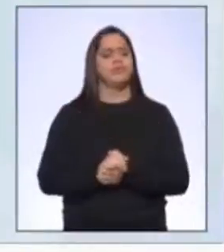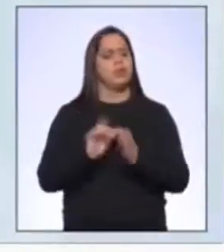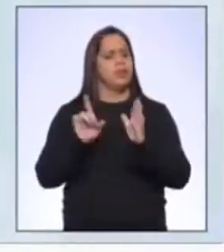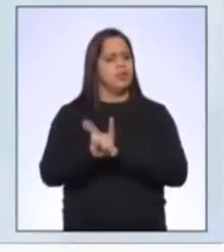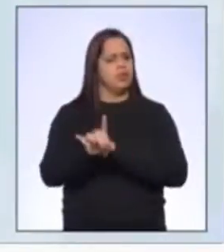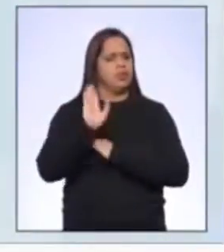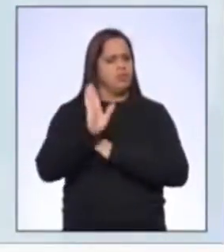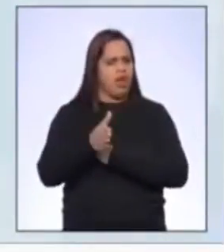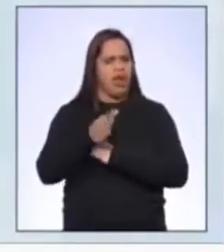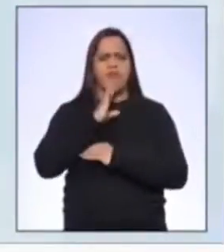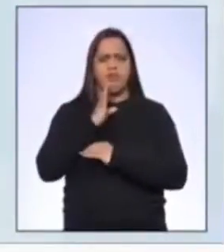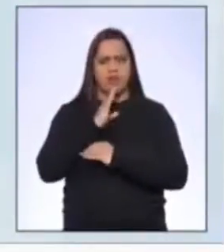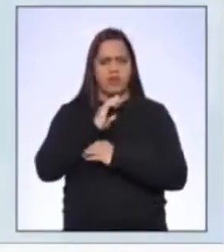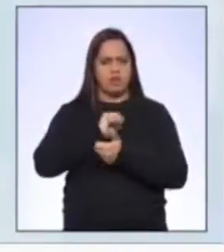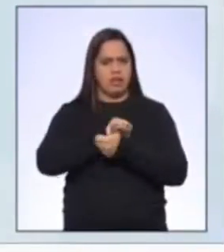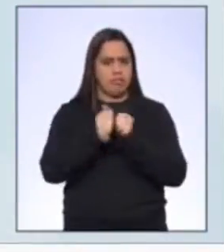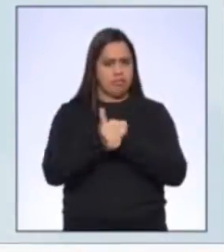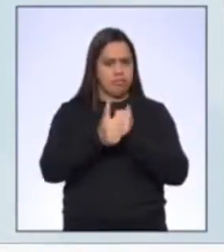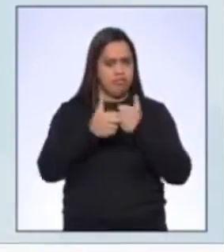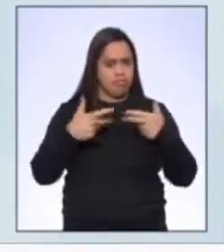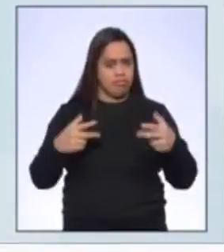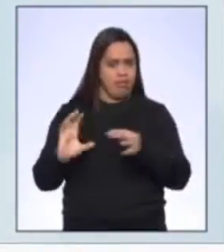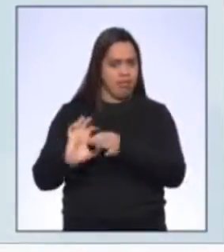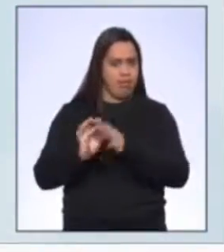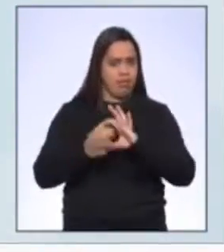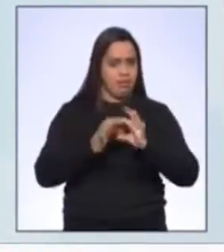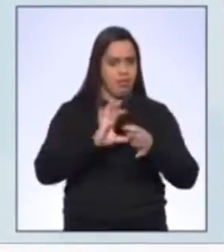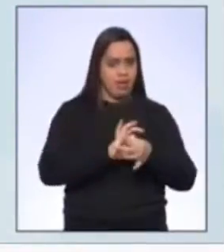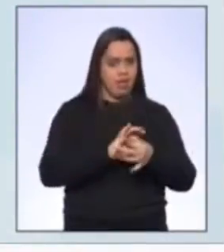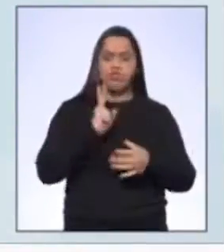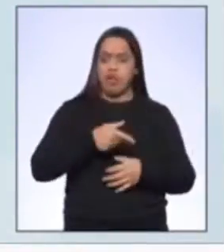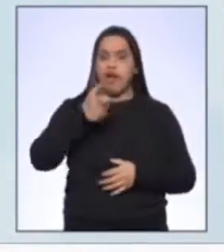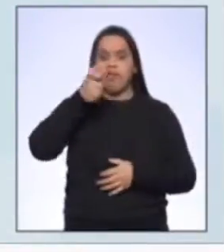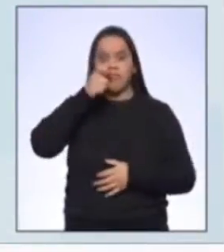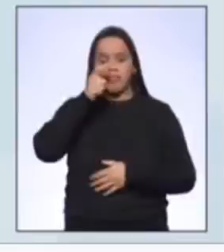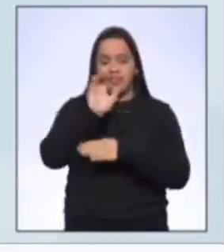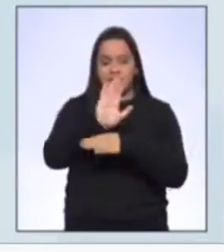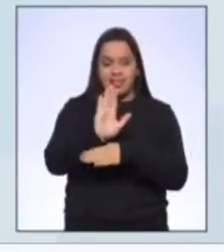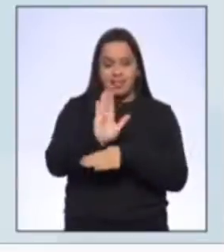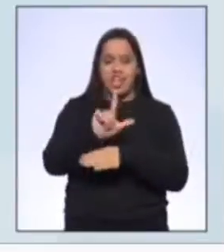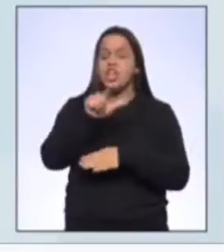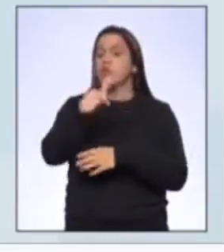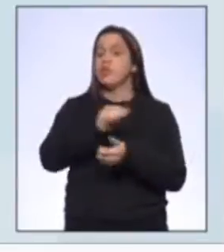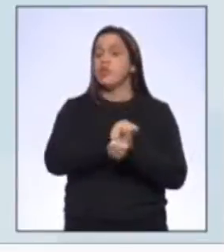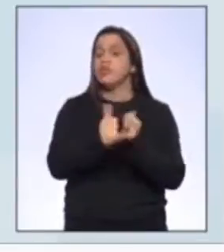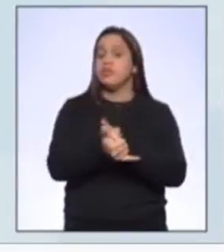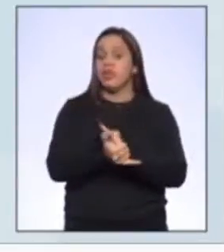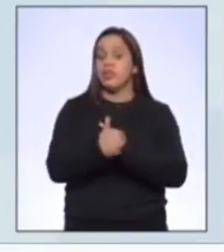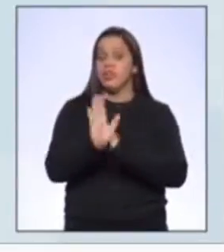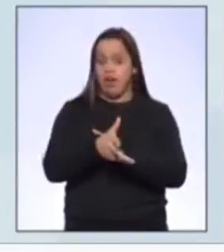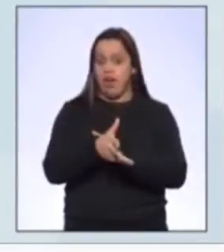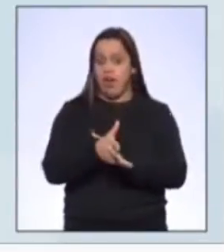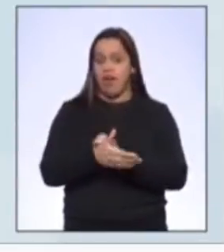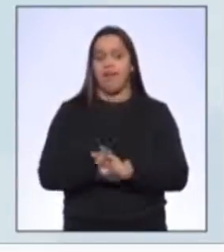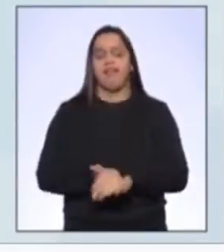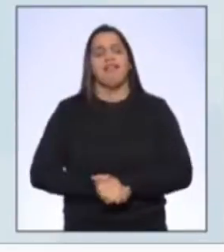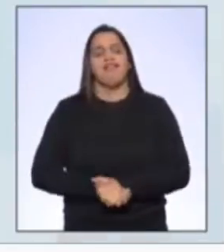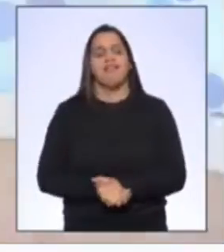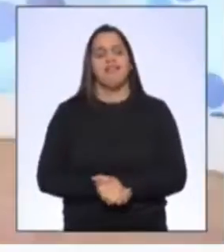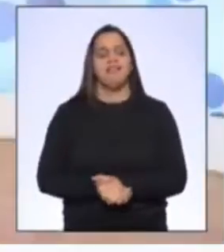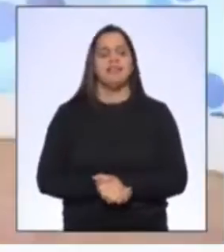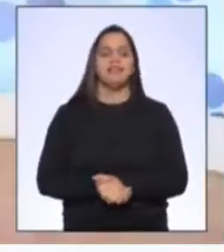atletismo paralímpico já assistiu alguma competição e os outros esportes vamos lá para o ju